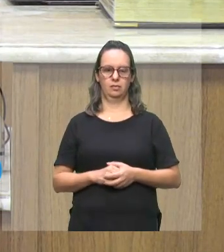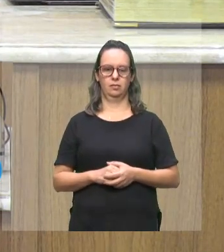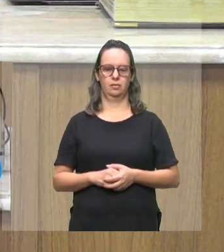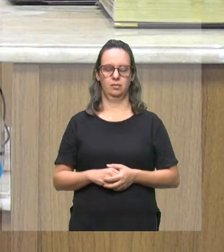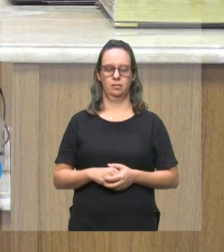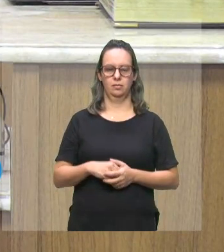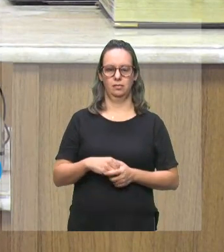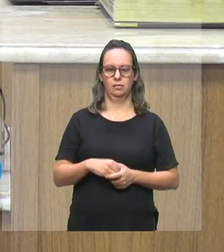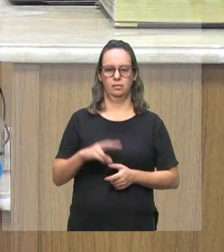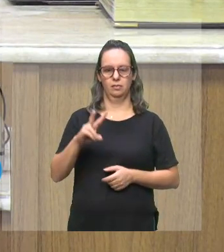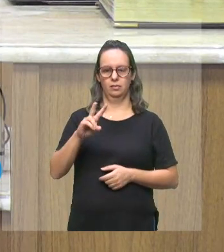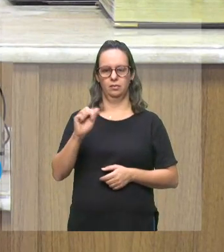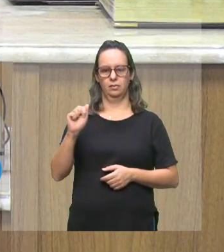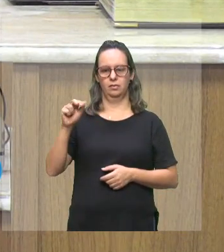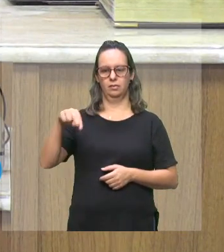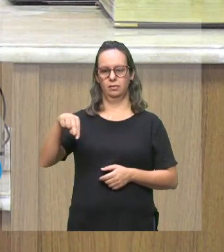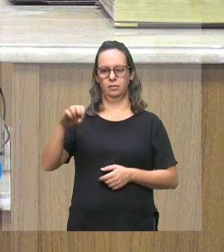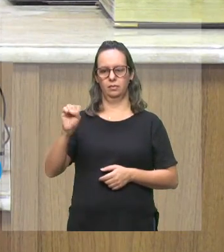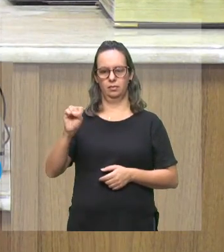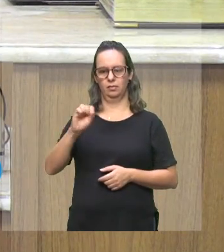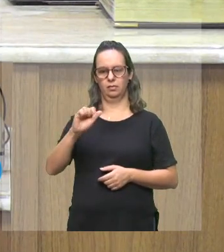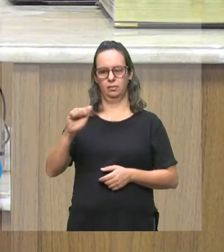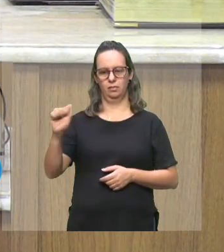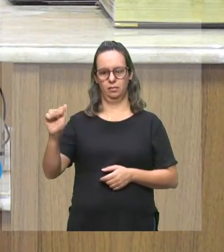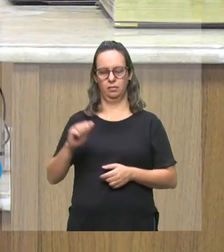Vanessa Eugênio. Vanessa Eugênio vota sim.